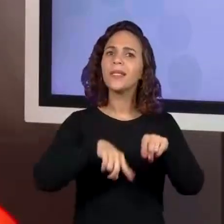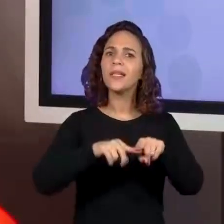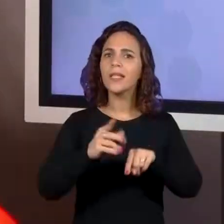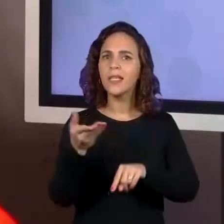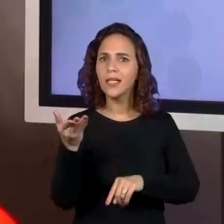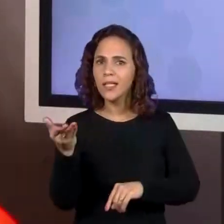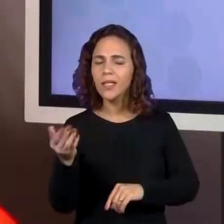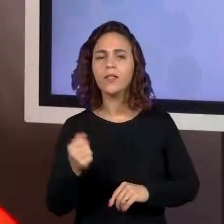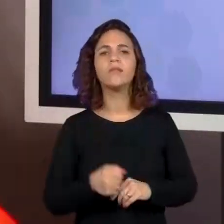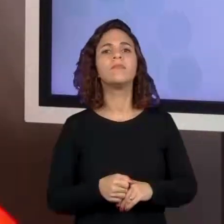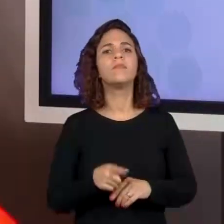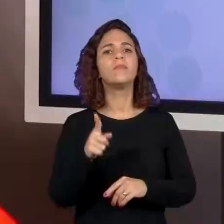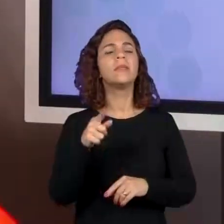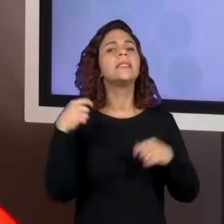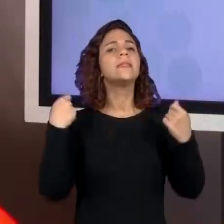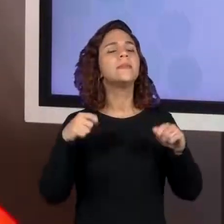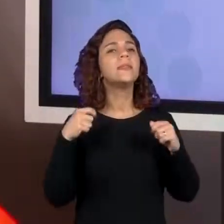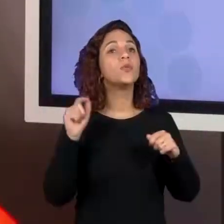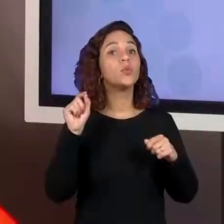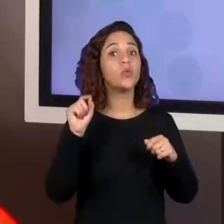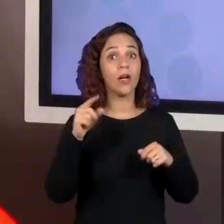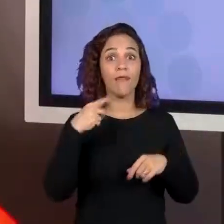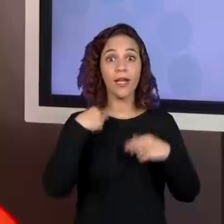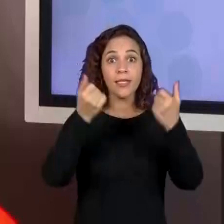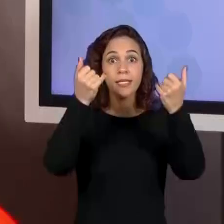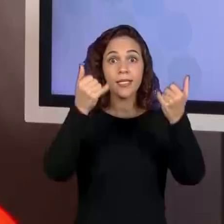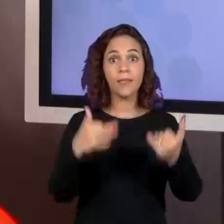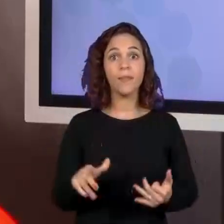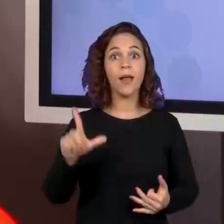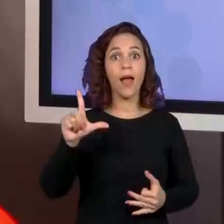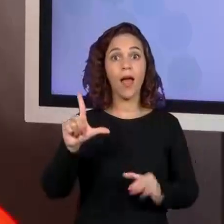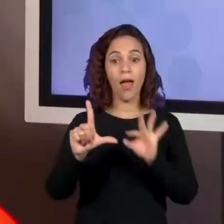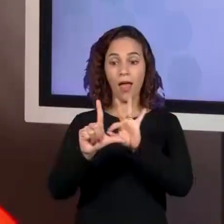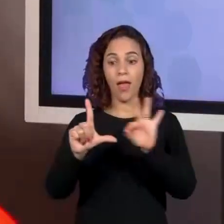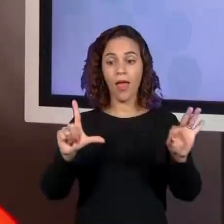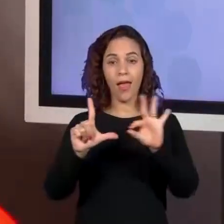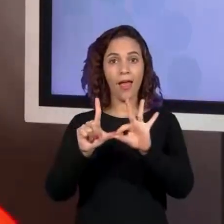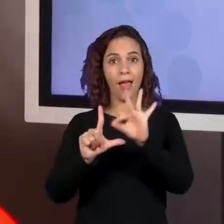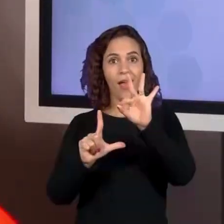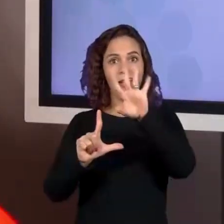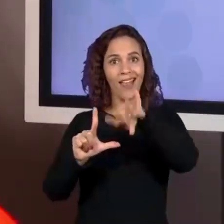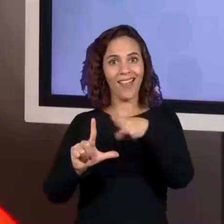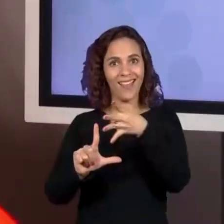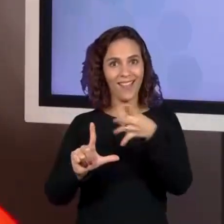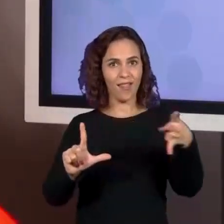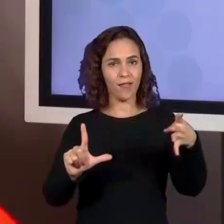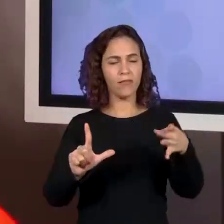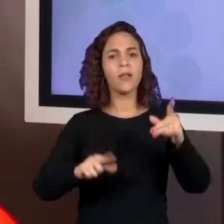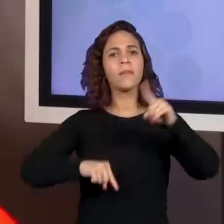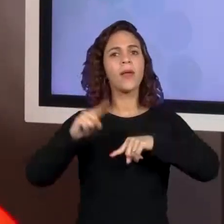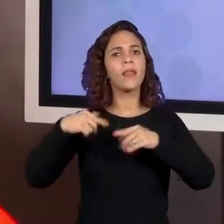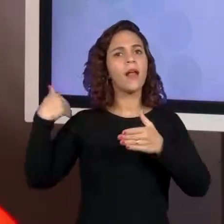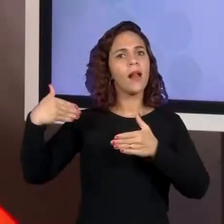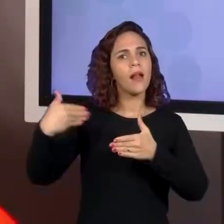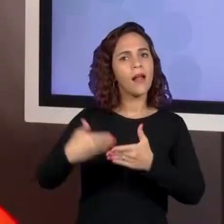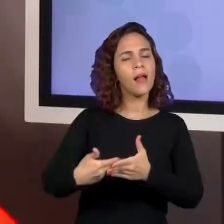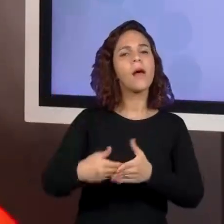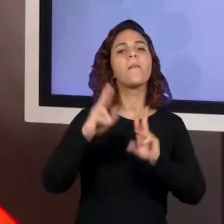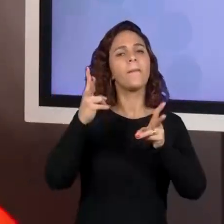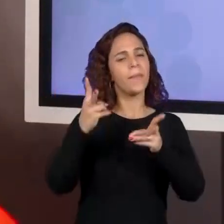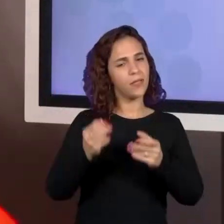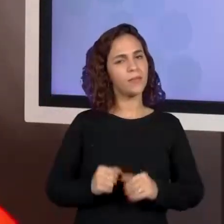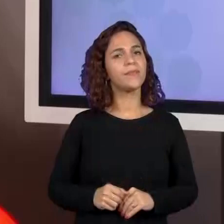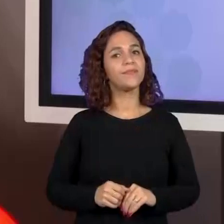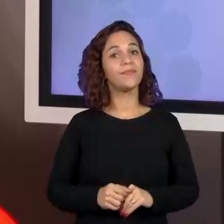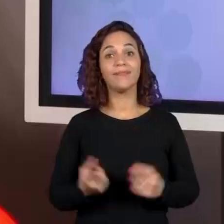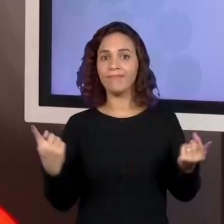vocês, vocês vão precisar, a gente vai falar de plano cartesiano e a gente vai precisar de todo o material que a gente vem utilizando nas aulas. E para a